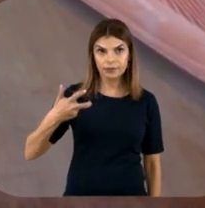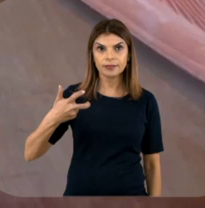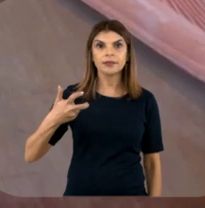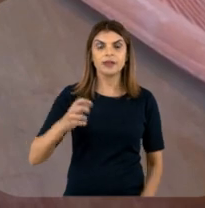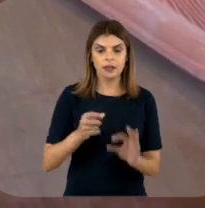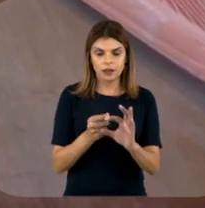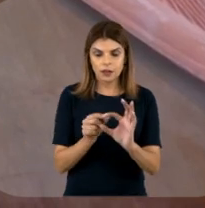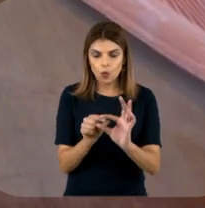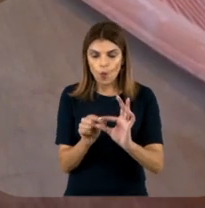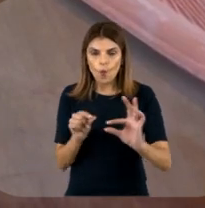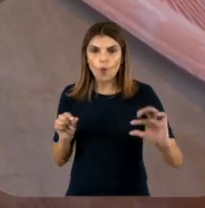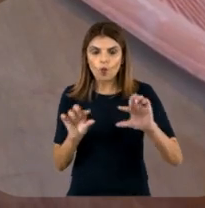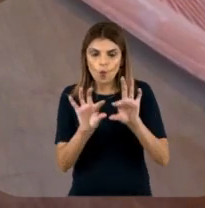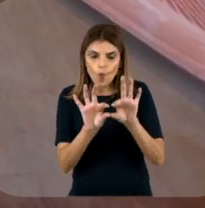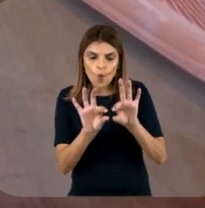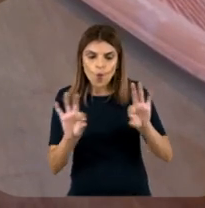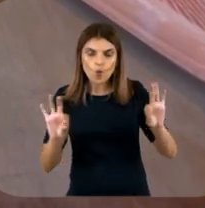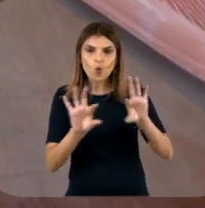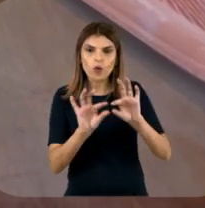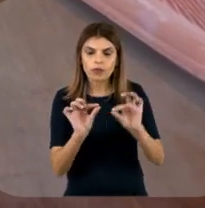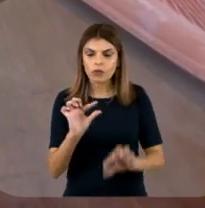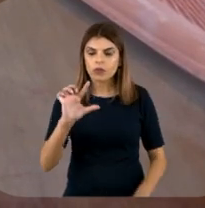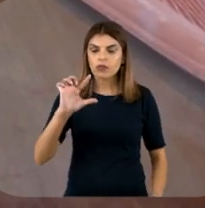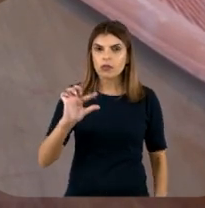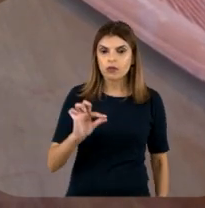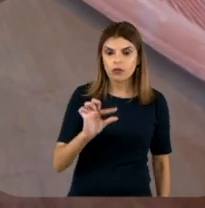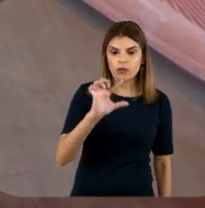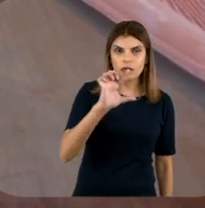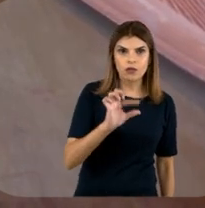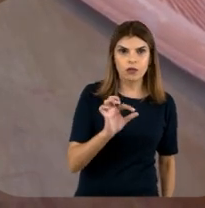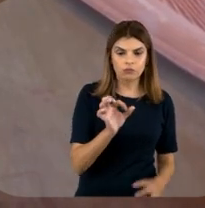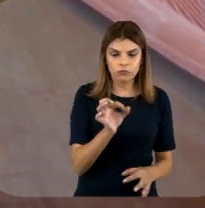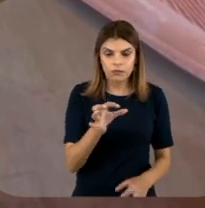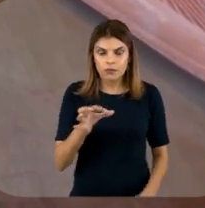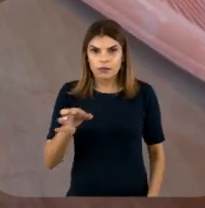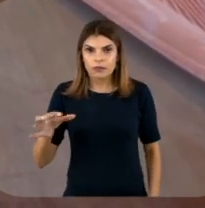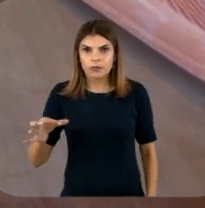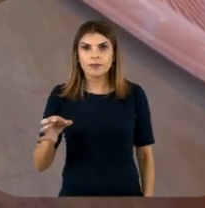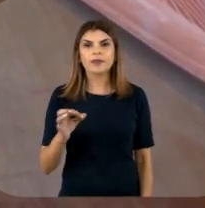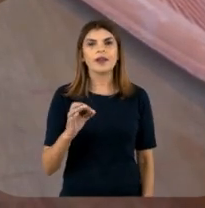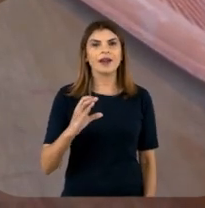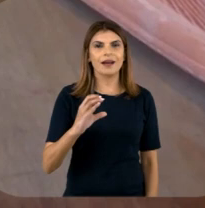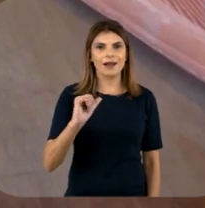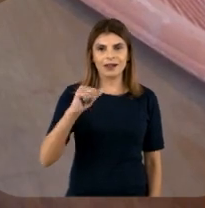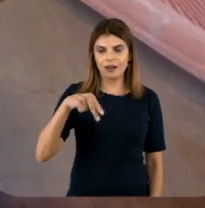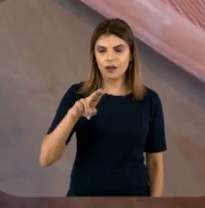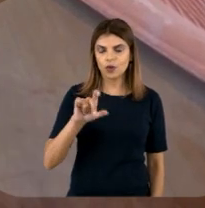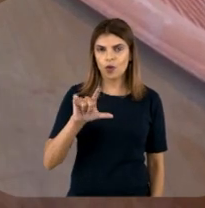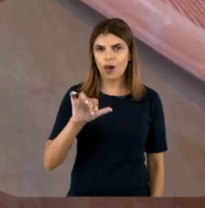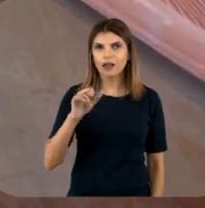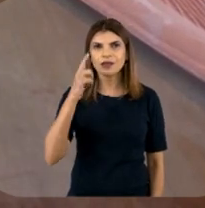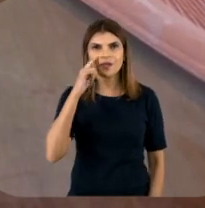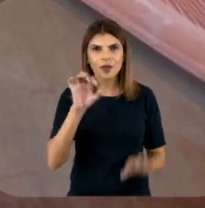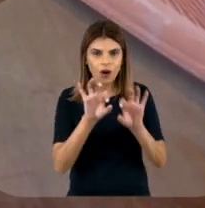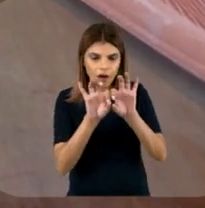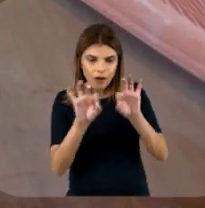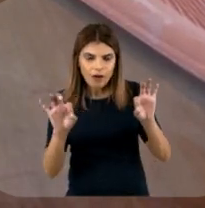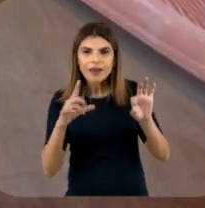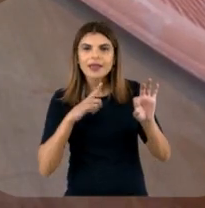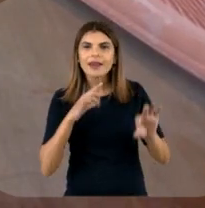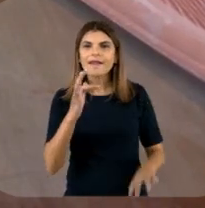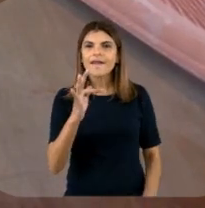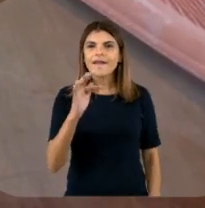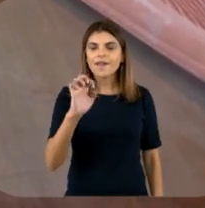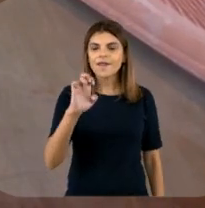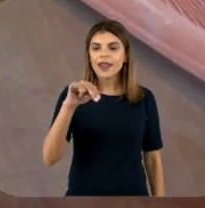de cânulas que têm diferentes diâmetros, elas são fenestradas, como vocês podem ver